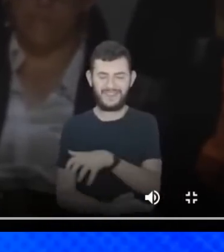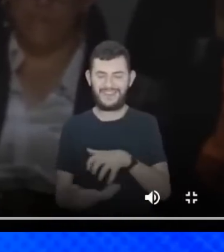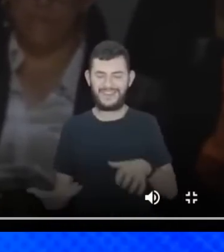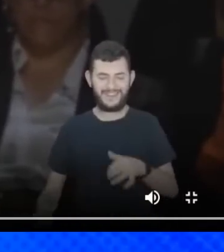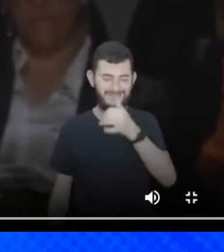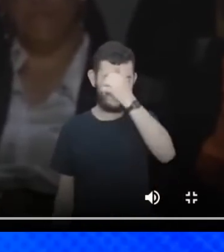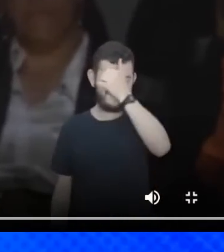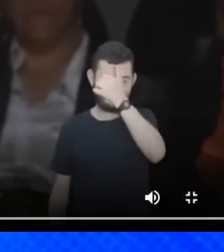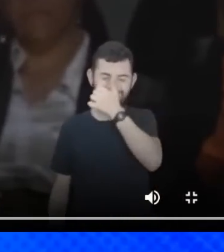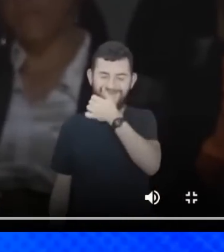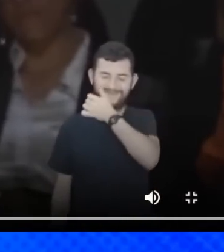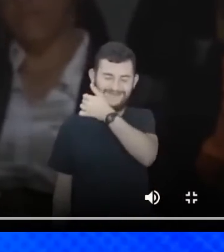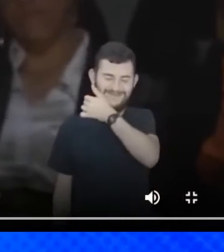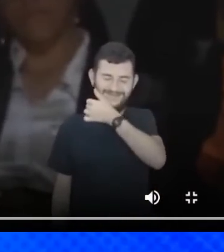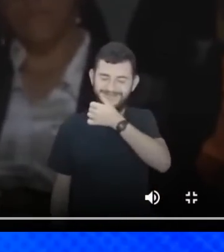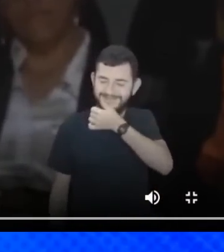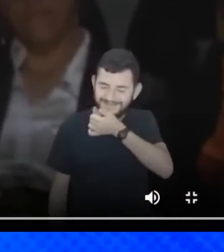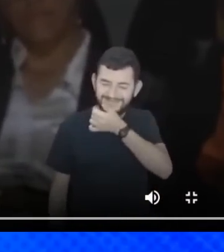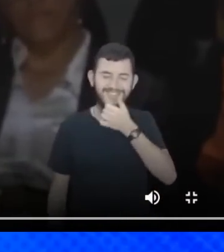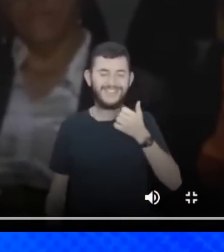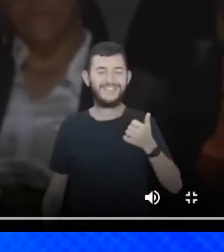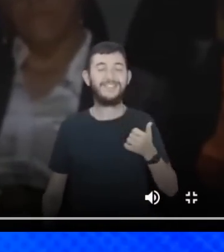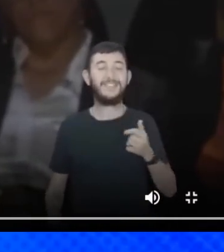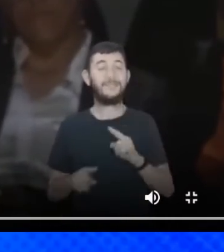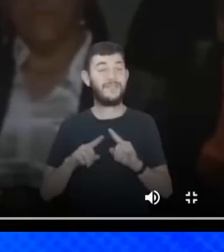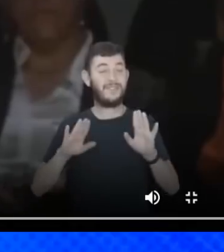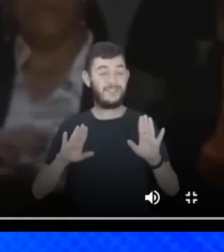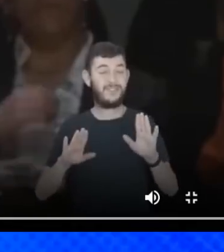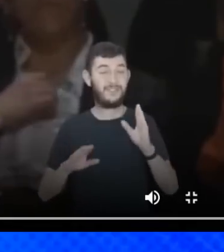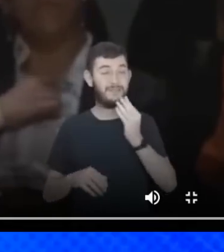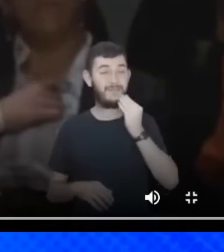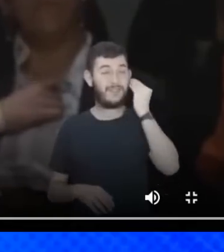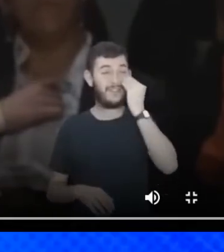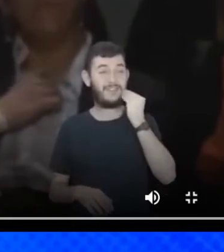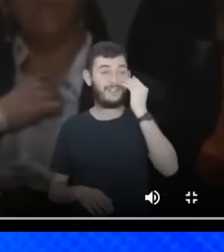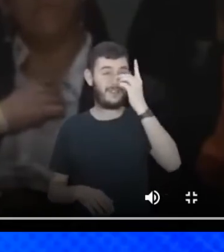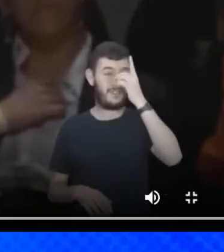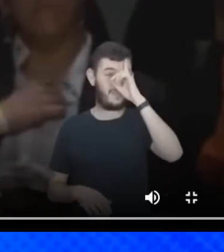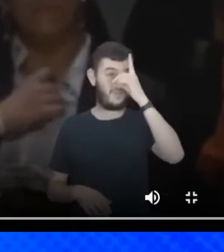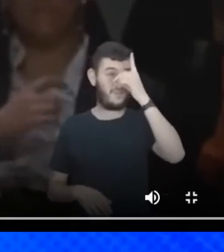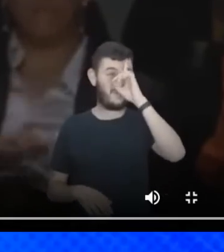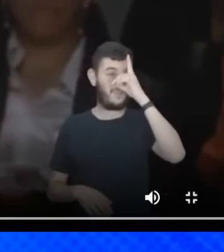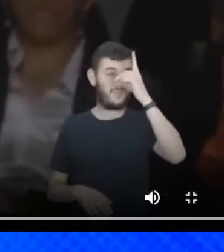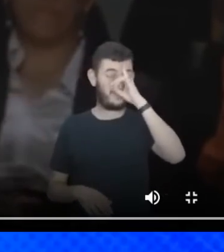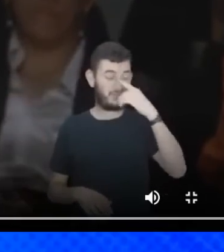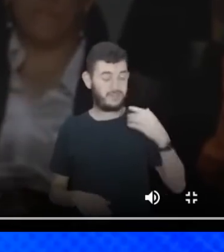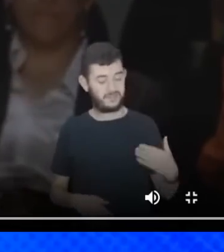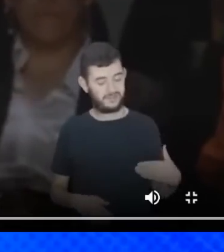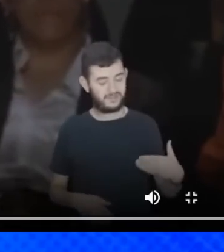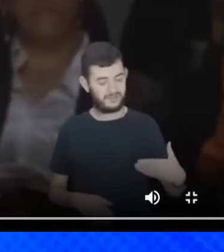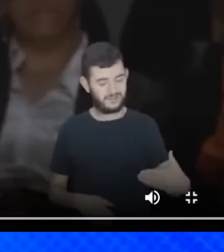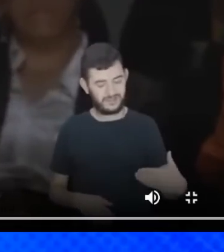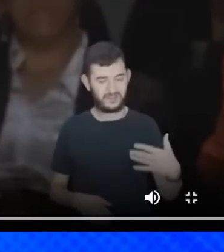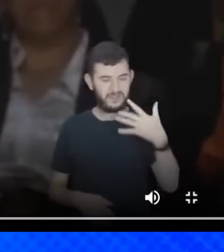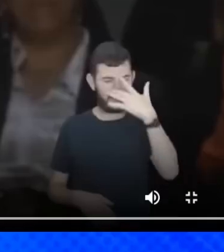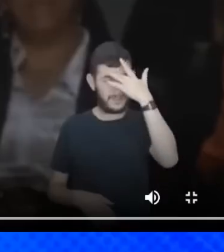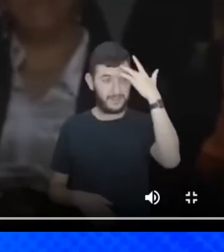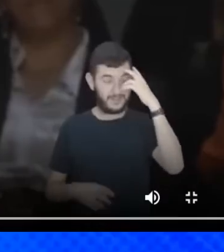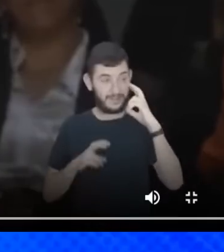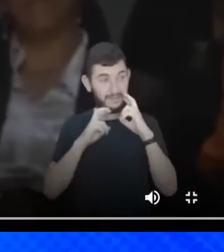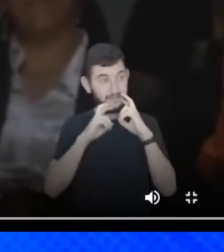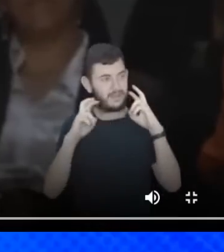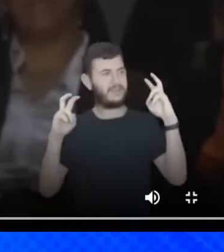experiência de acordar todo dia com as pessoas gritando. Eu não acreditava que pudesse ser